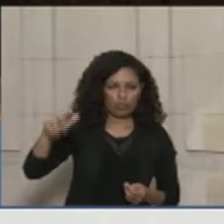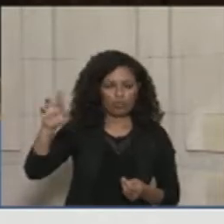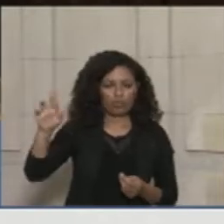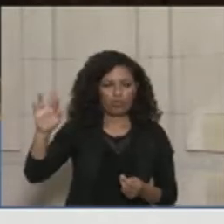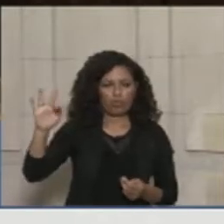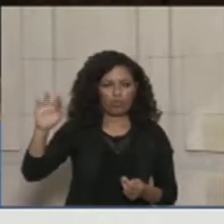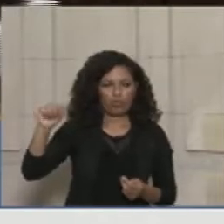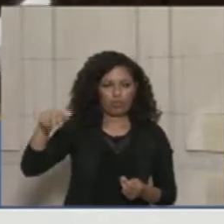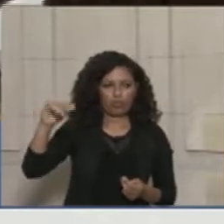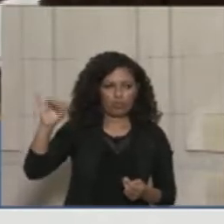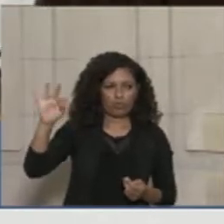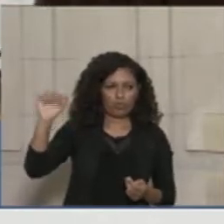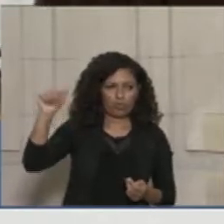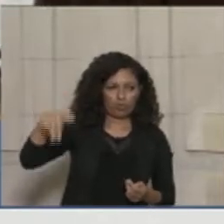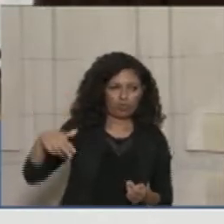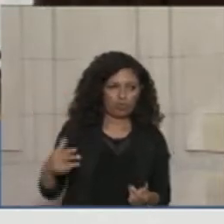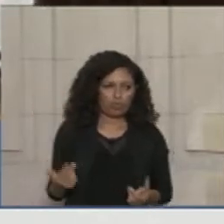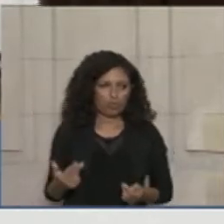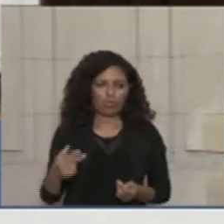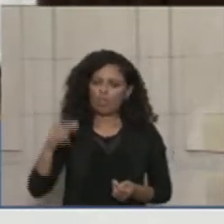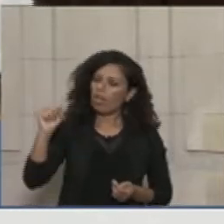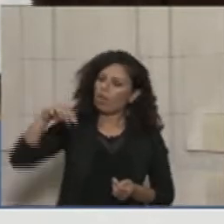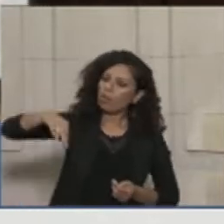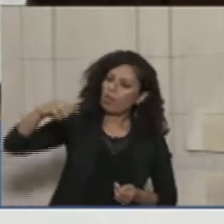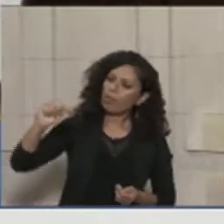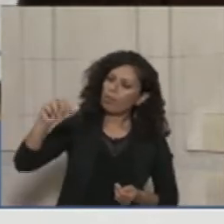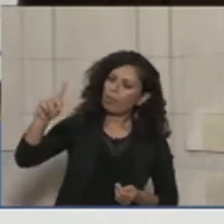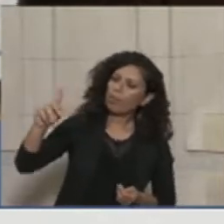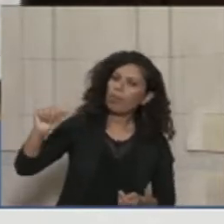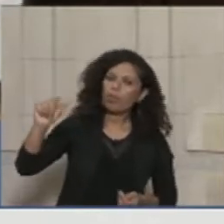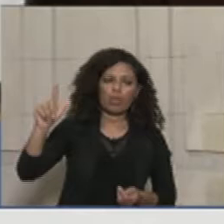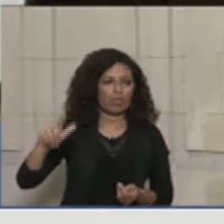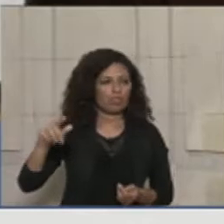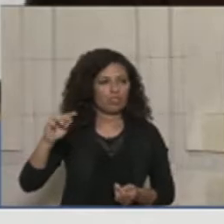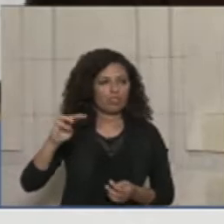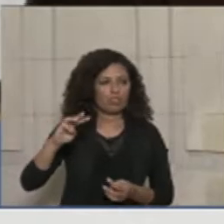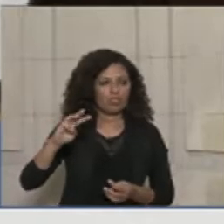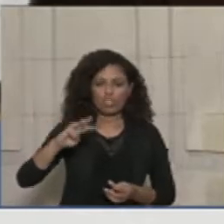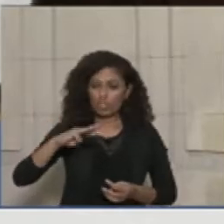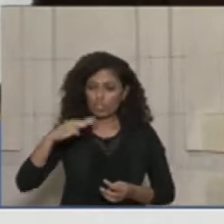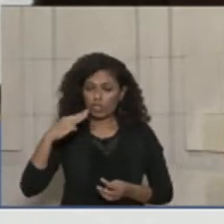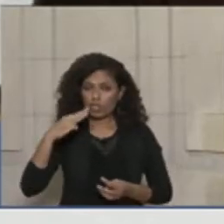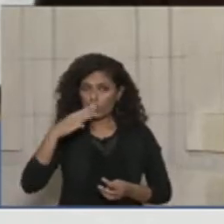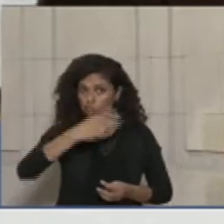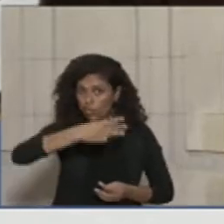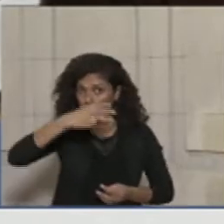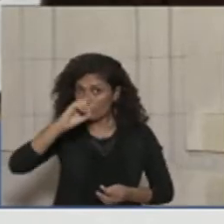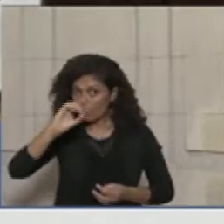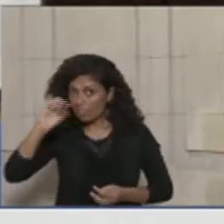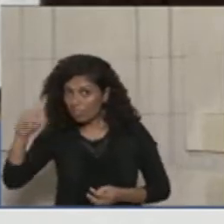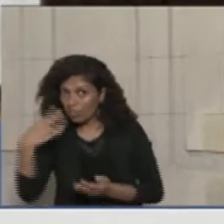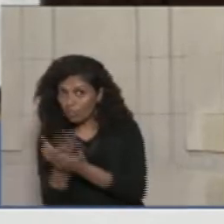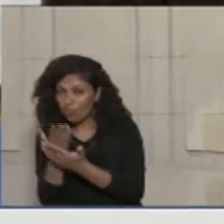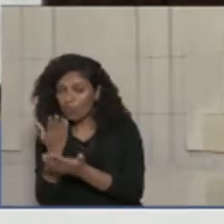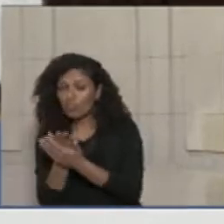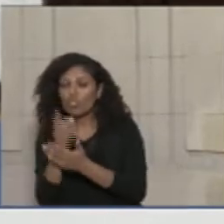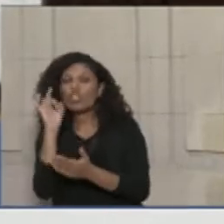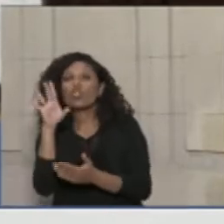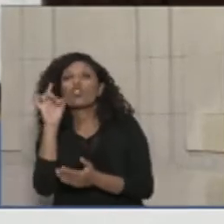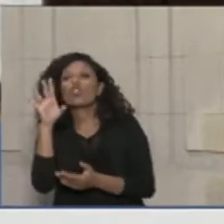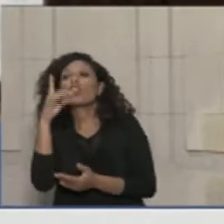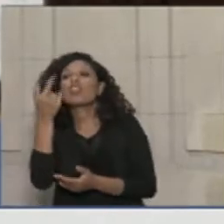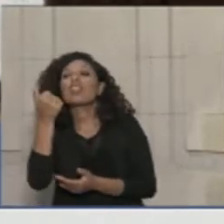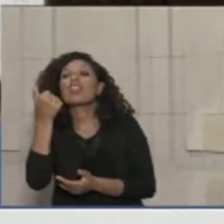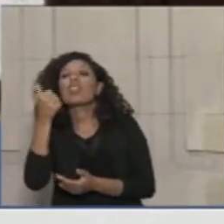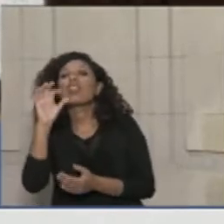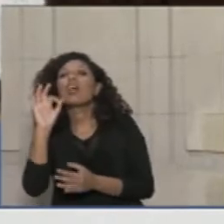Frontin, Almirante Tamandaré e Amapá. Das 300 escolas, eu listei apenas 10, que atualmente